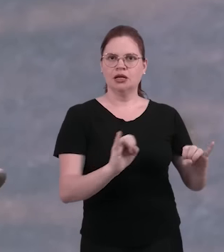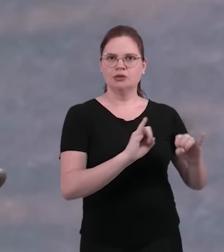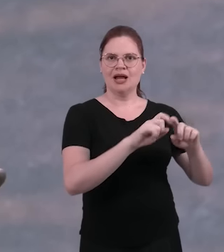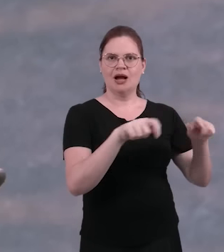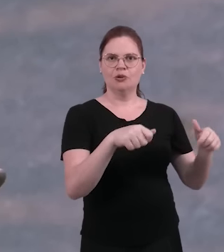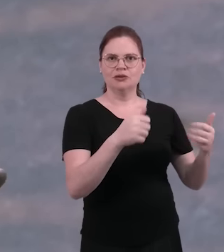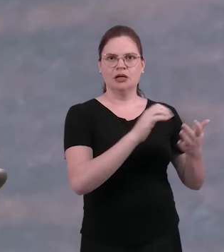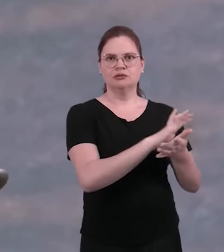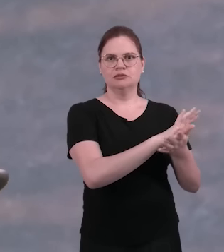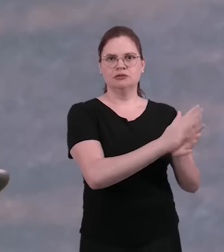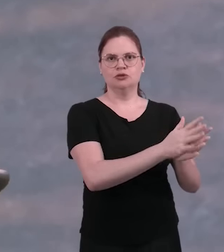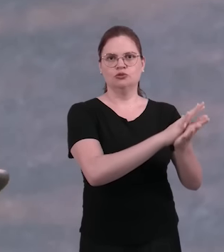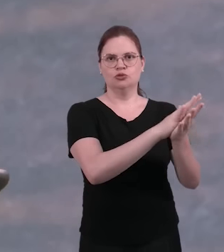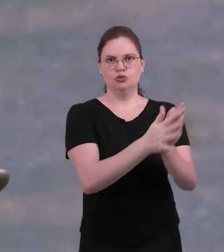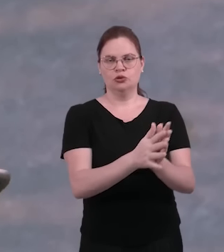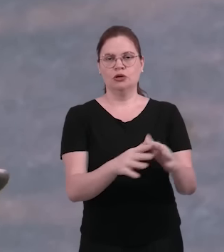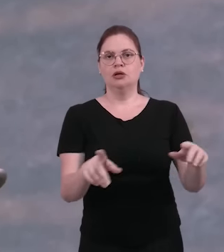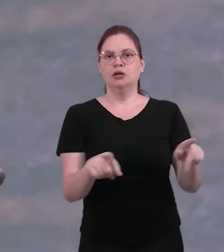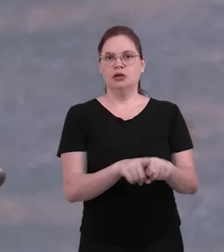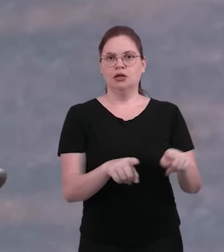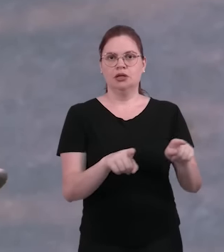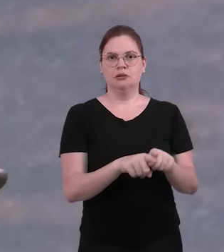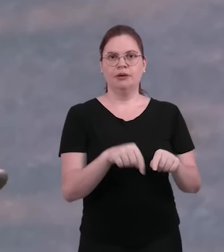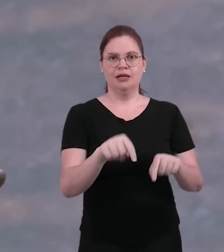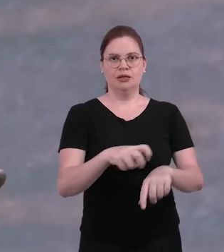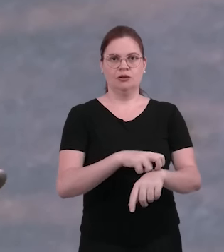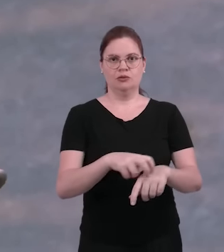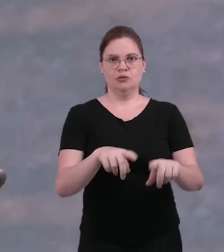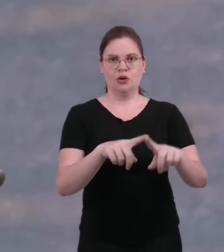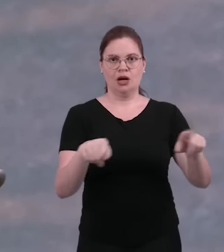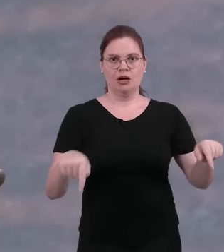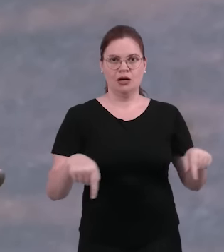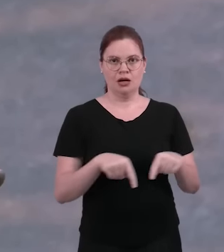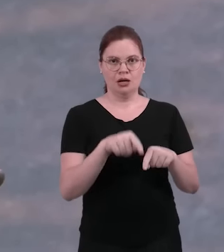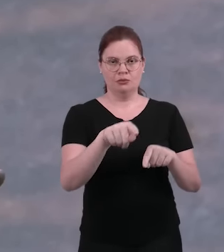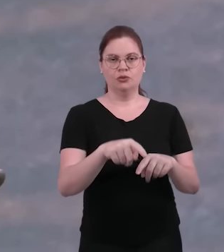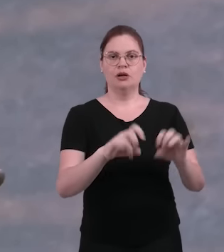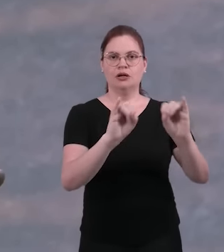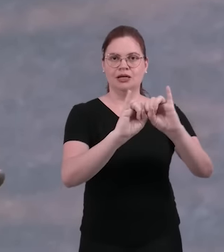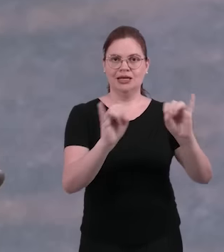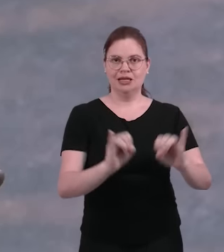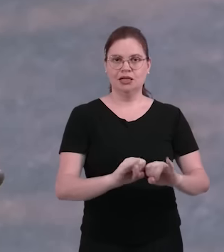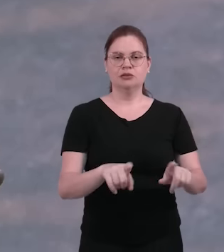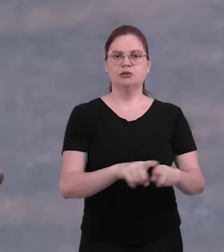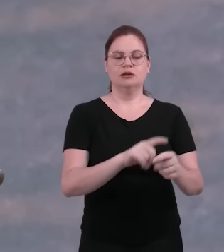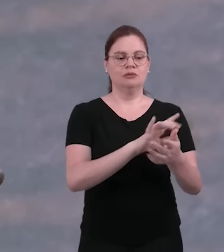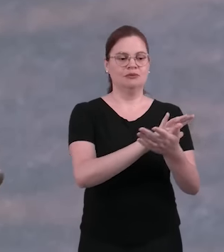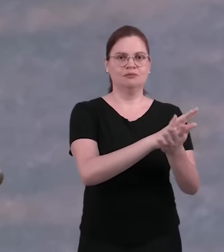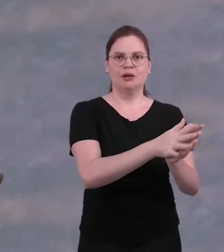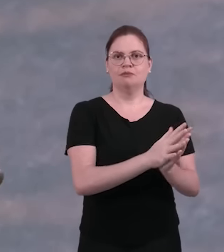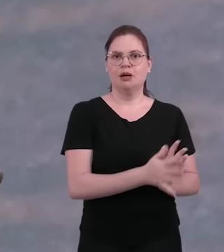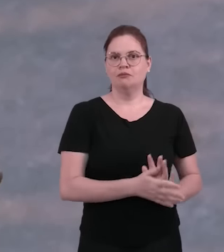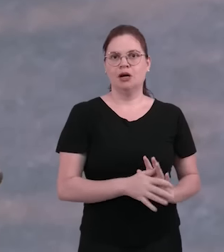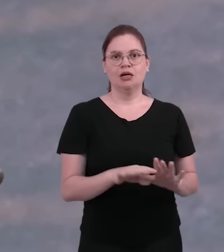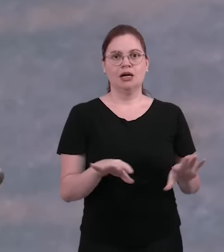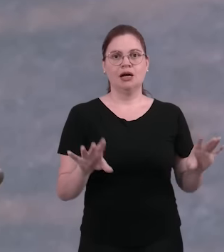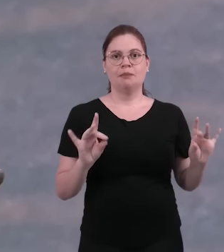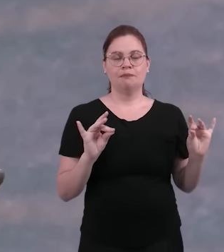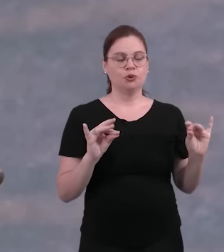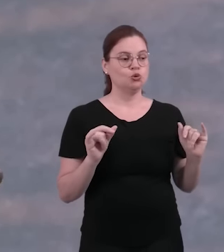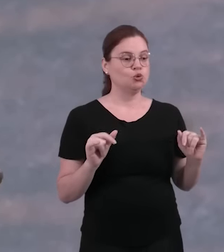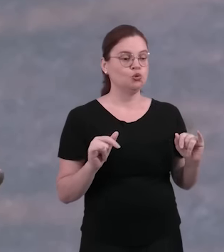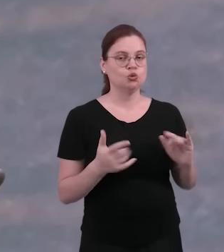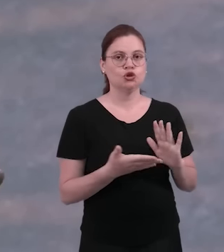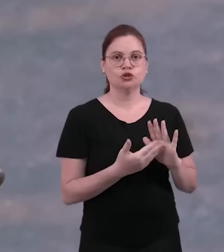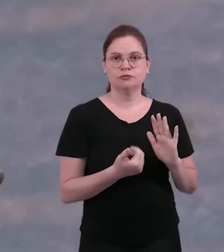os ídolos dos bosques, para que o povo chegasse àquela bênção de celebrar a Páscoa, e o